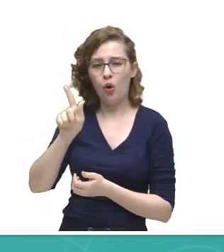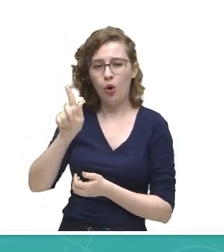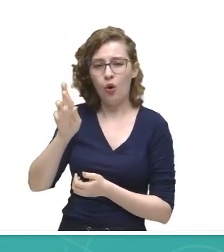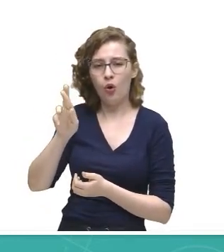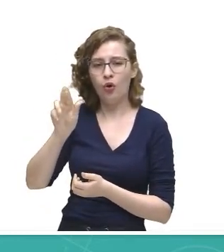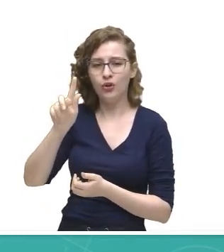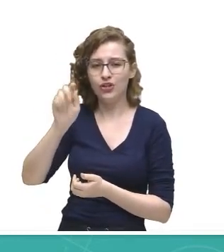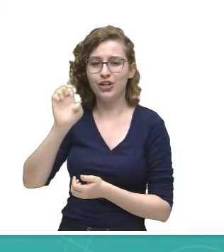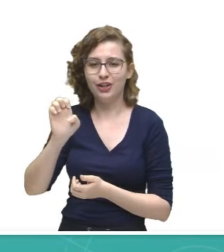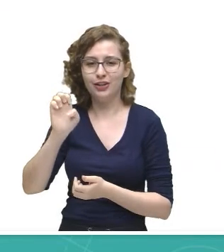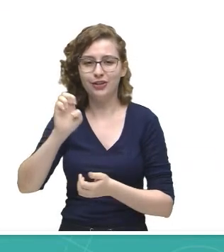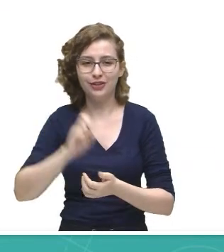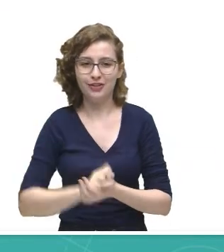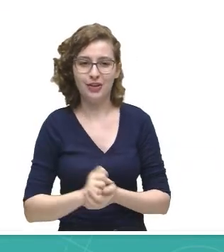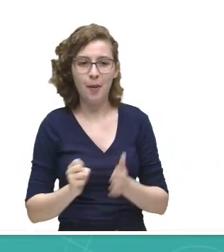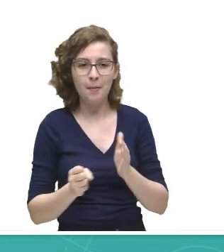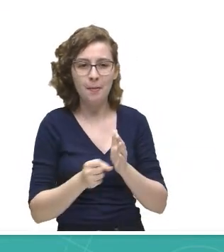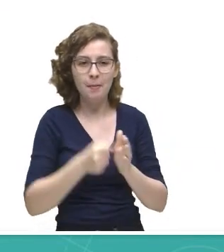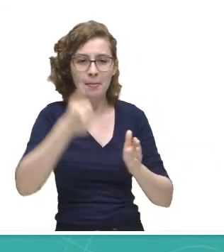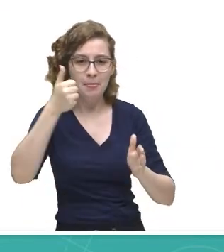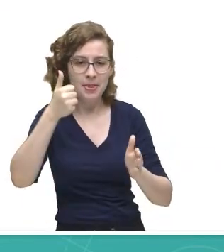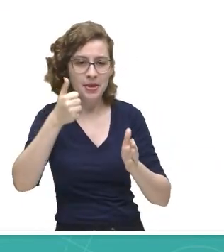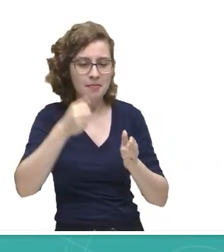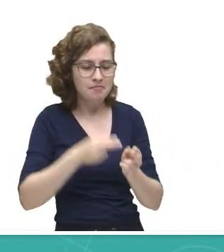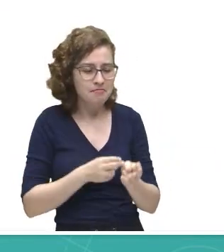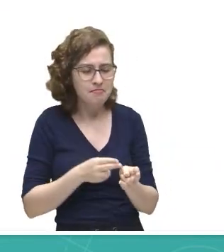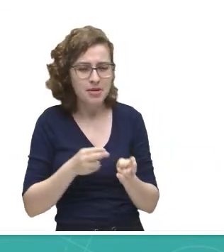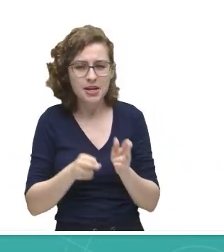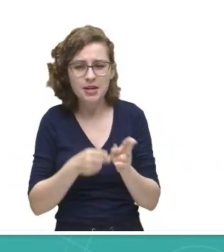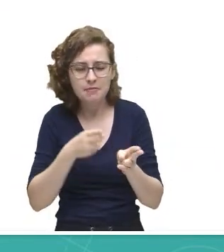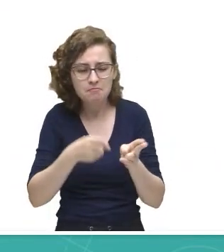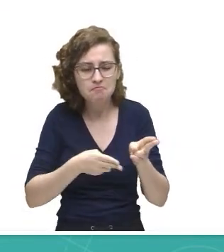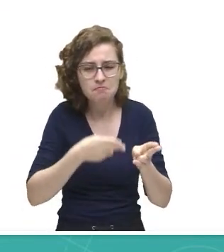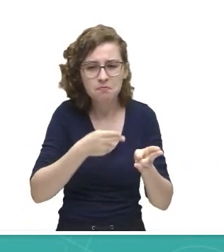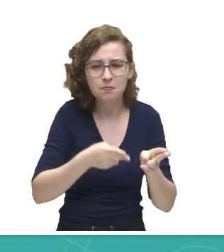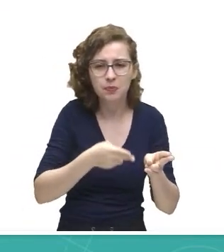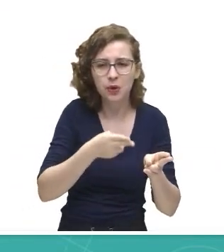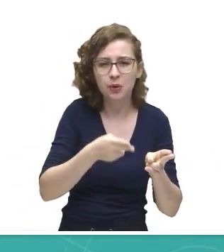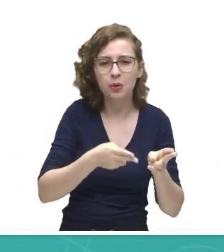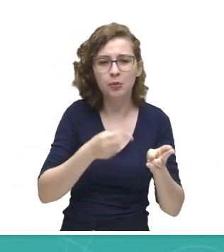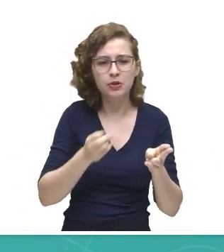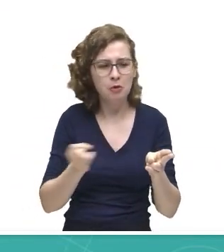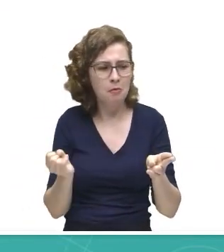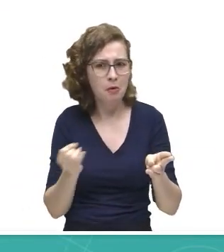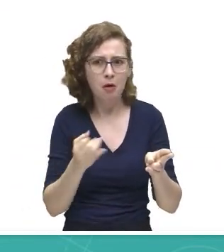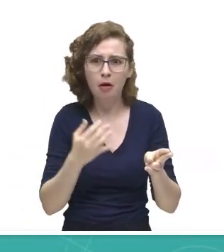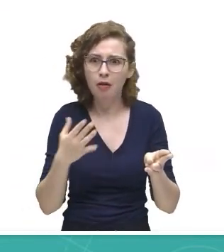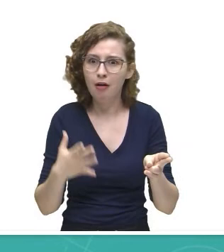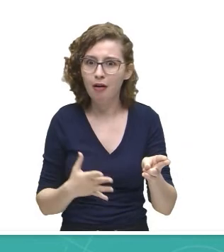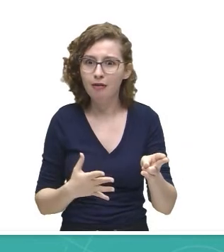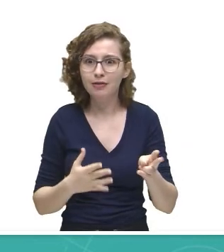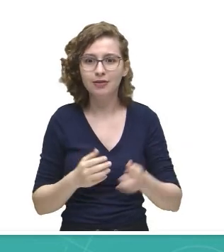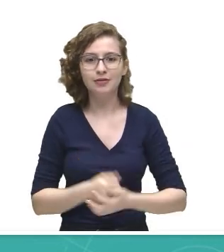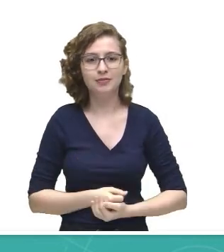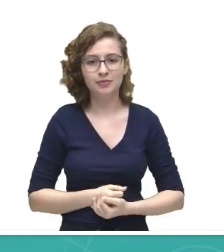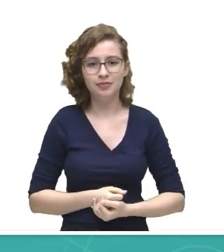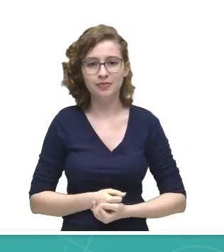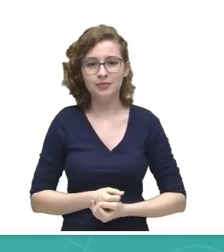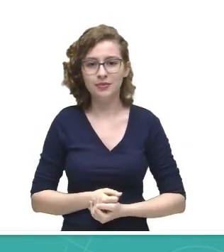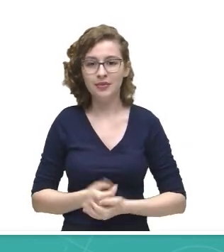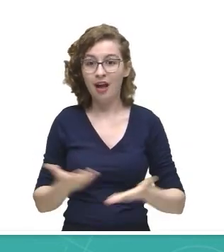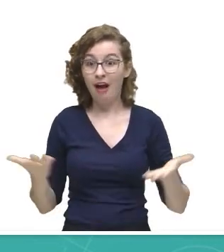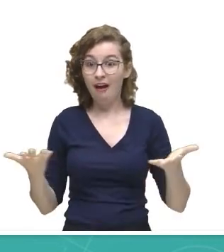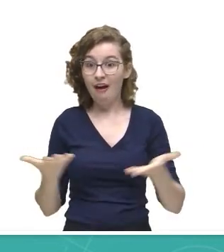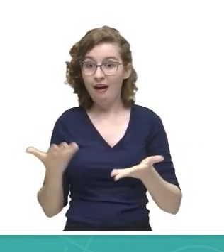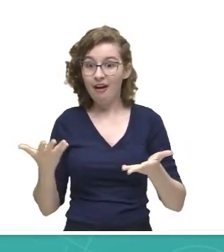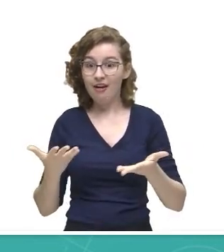pessoas, né? Então a gente vê aí inovações importantes e inovações tecnológicas para este período. Então, agora